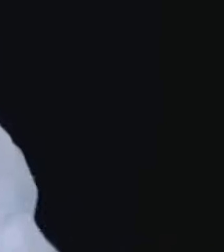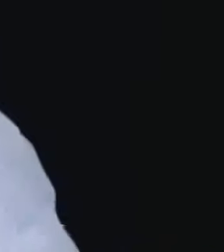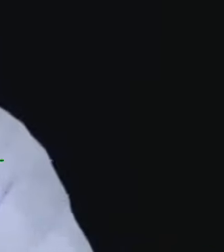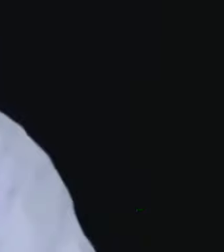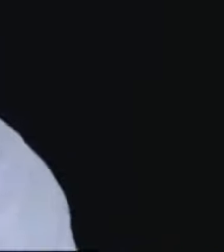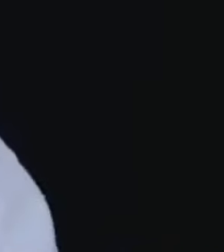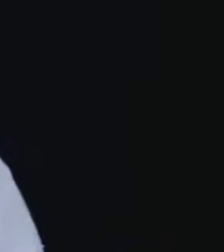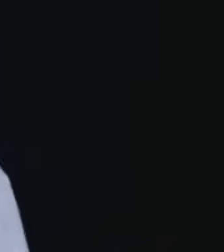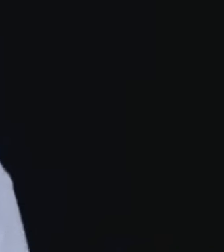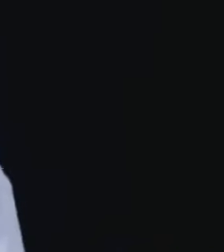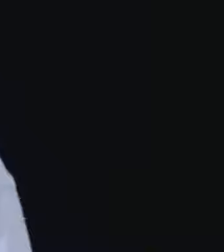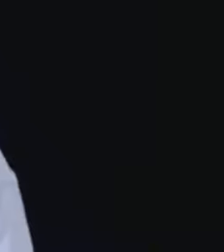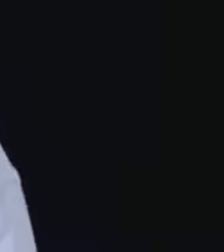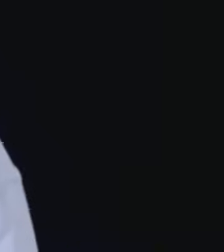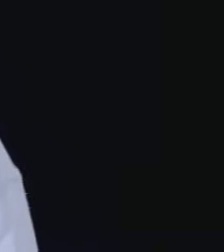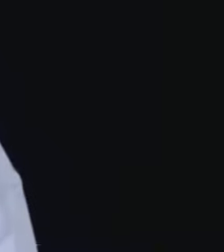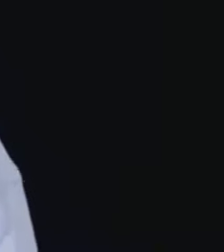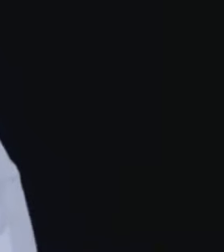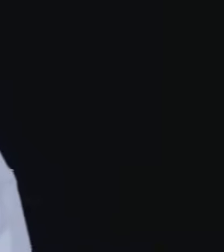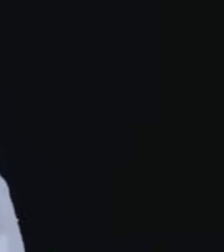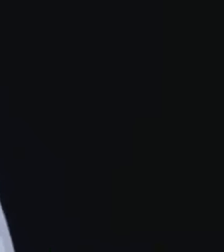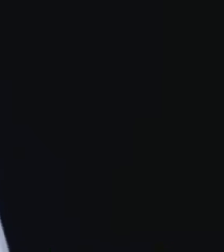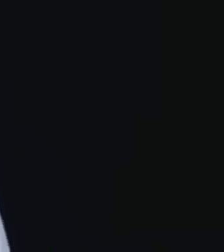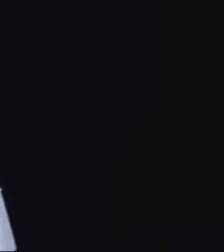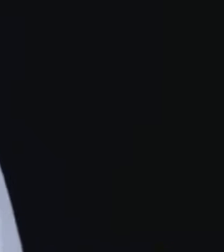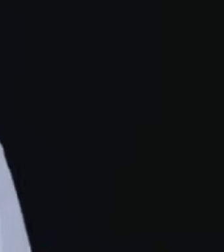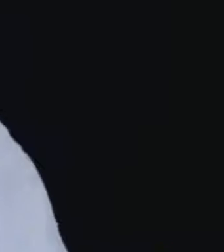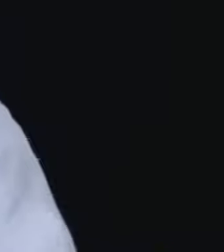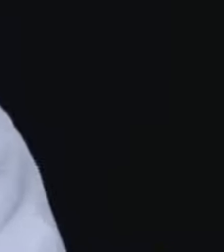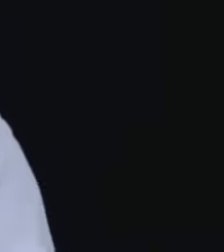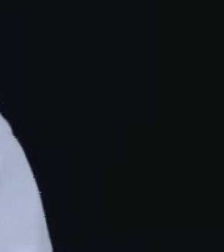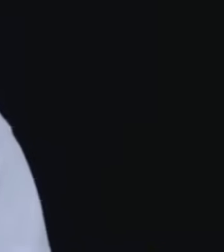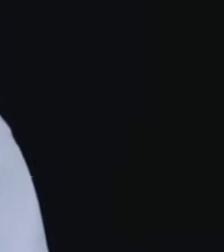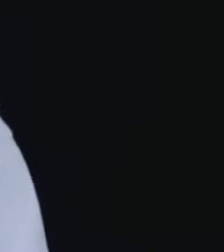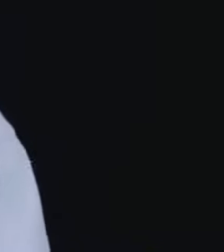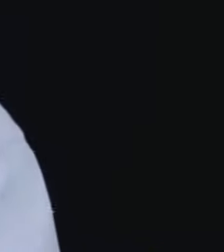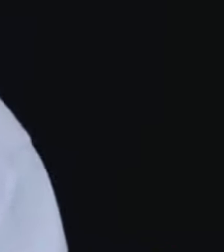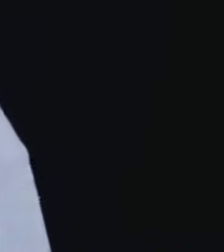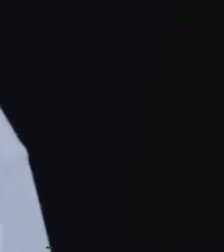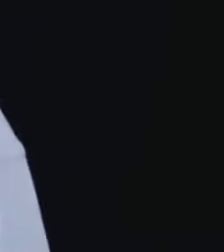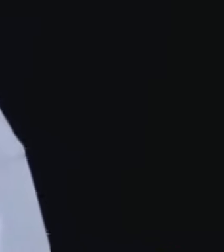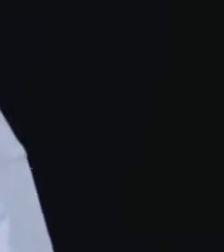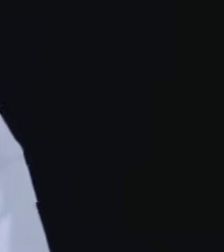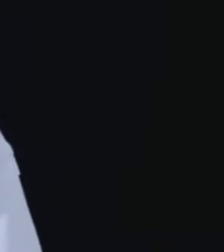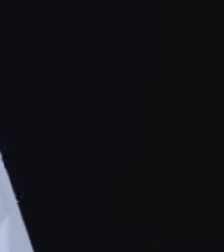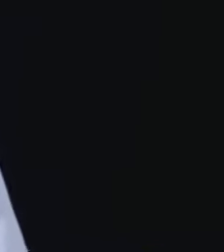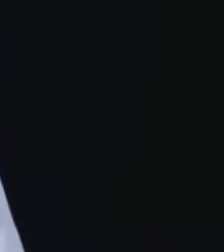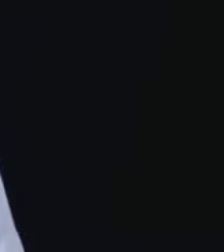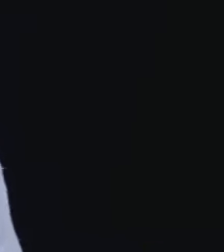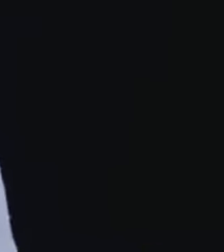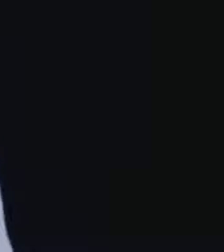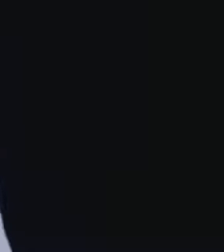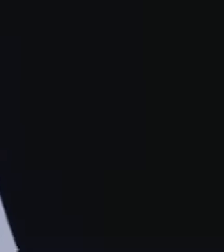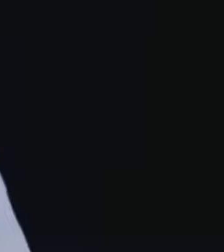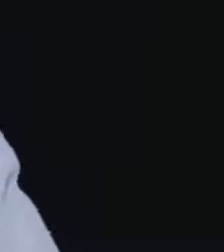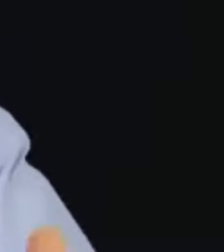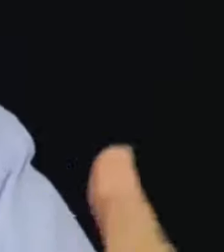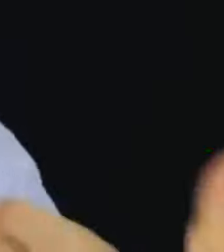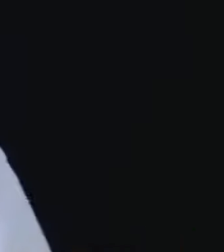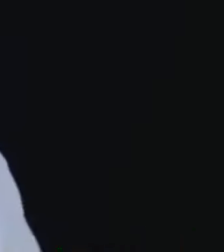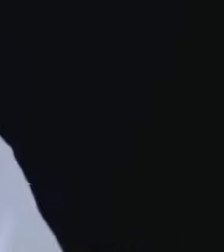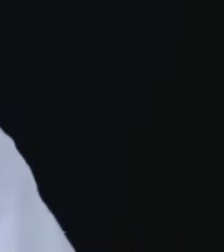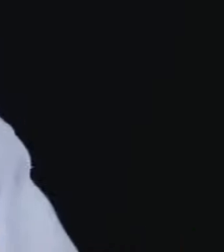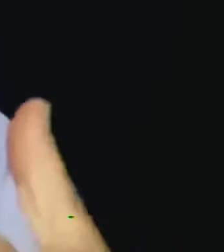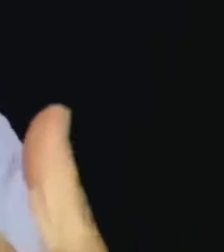pretéritos e falsos argumentos, tão somente porque as circunstâncias mudaram e, por conta disso, as